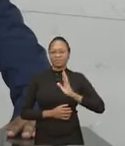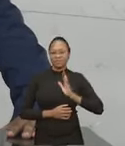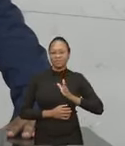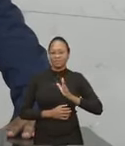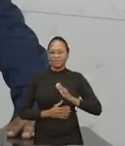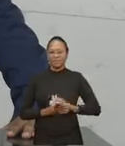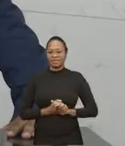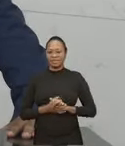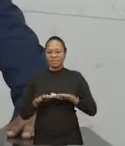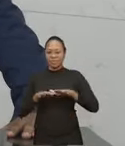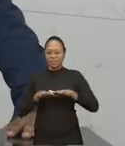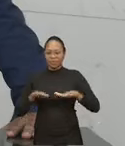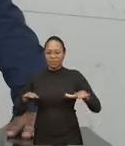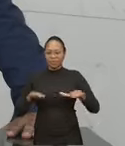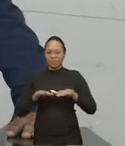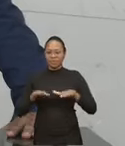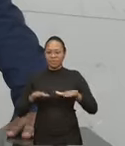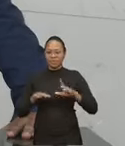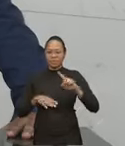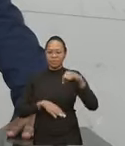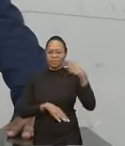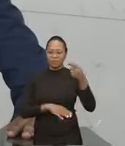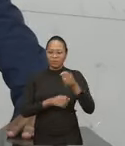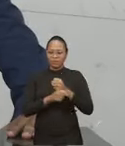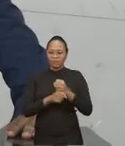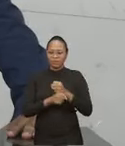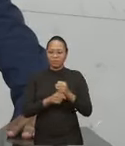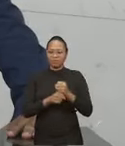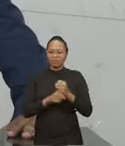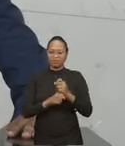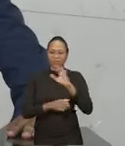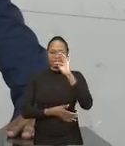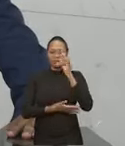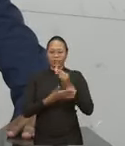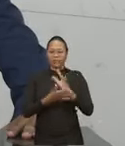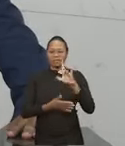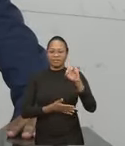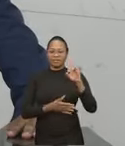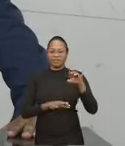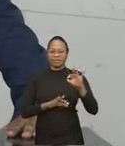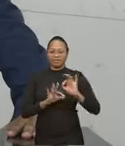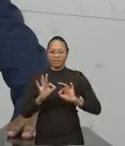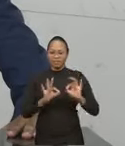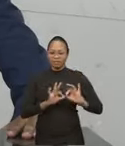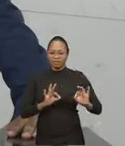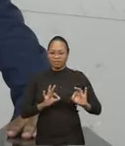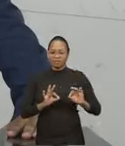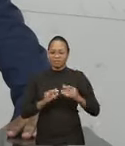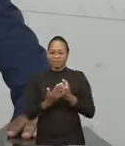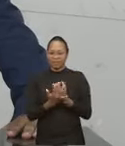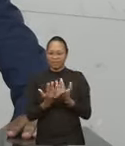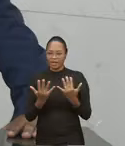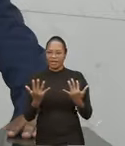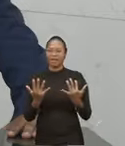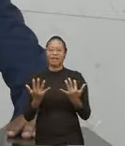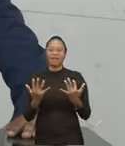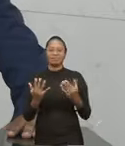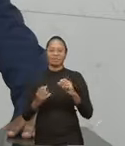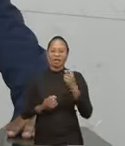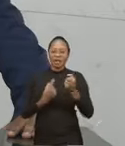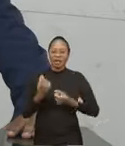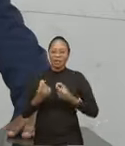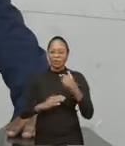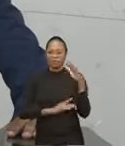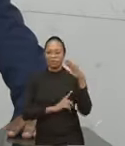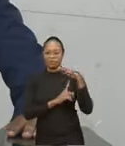do piso do campo, que ano que vem, com fé em Deus, nós vamos colocar grama lá no campo, com alguns quiosques ao